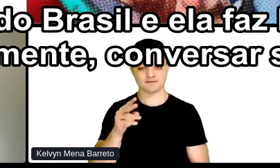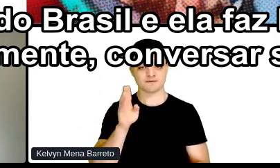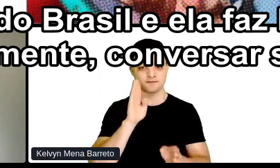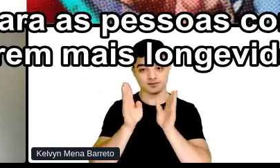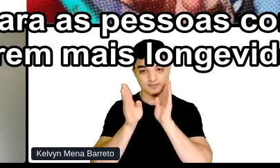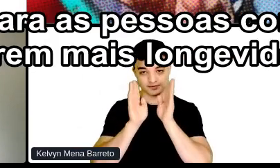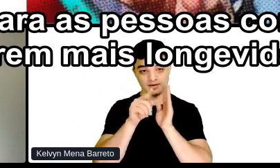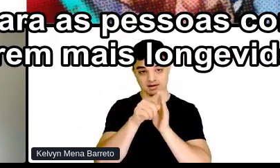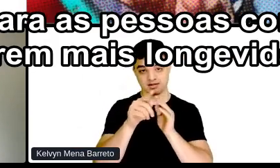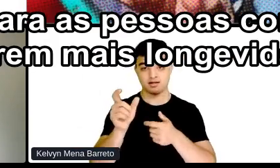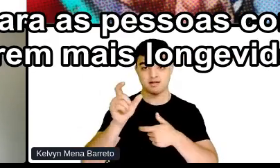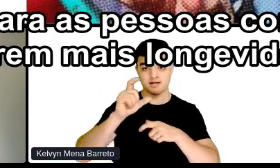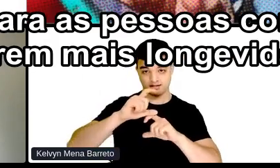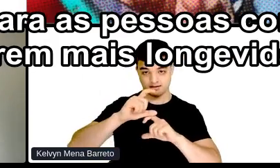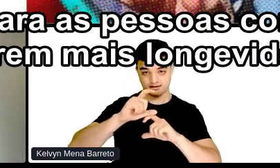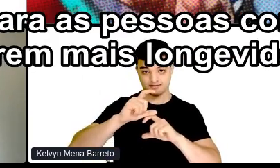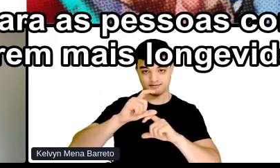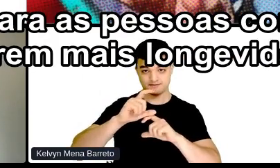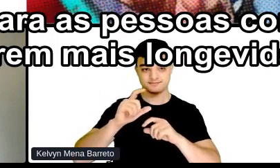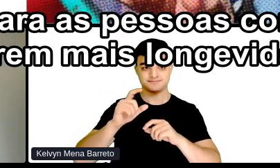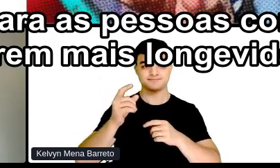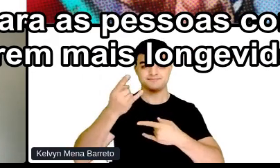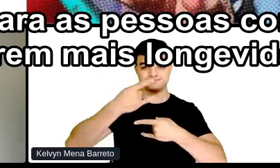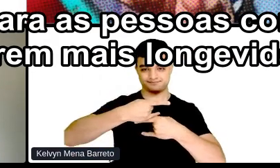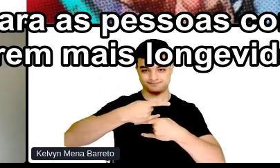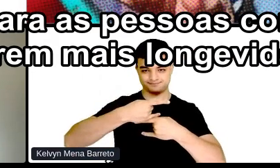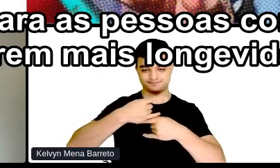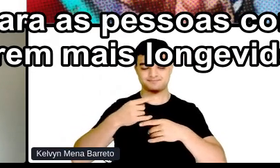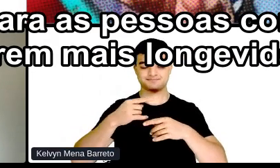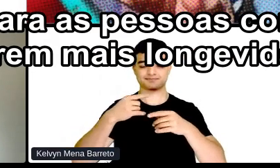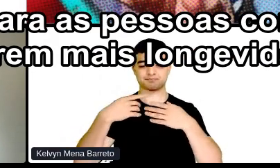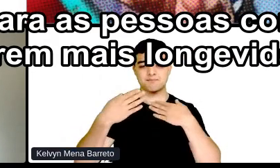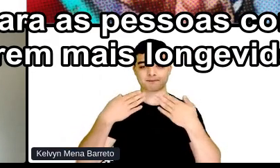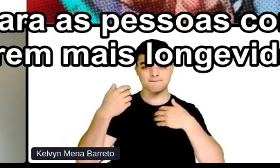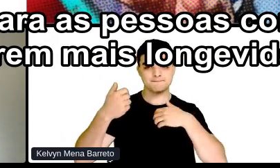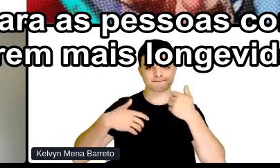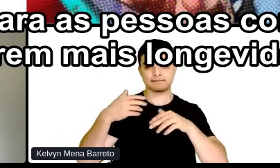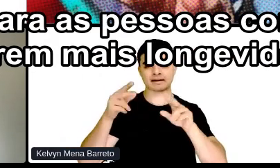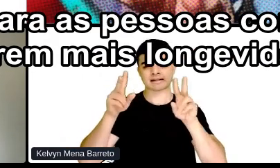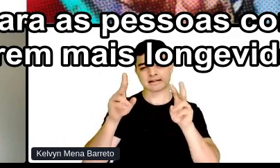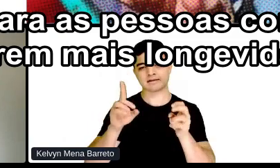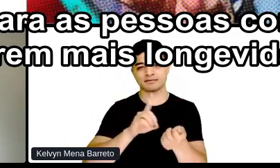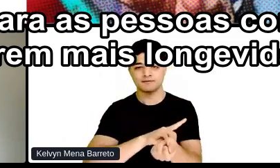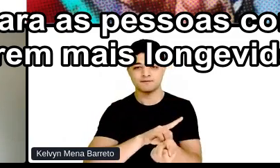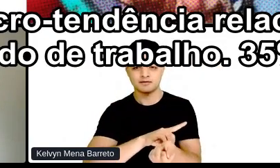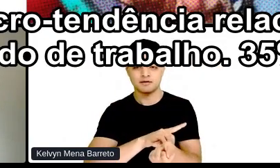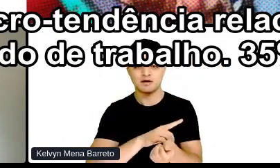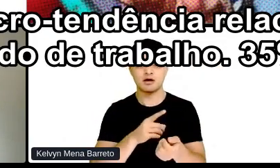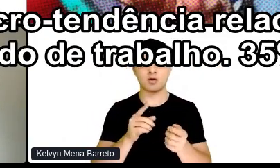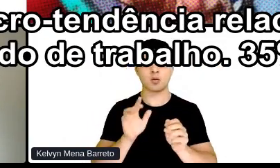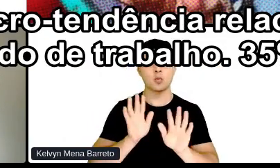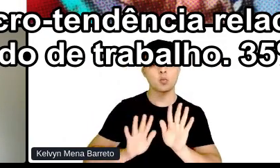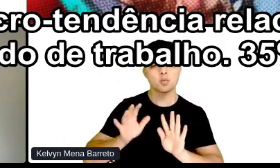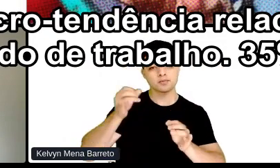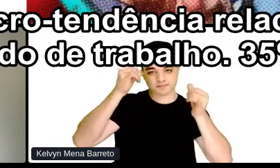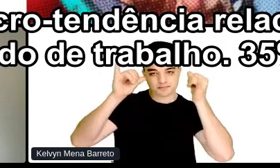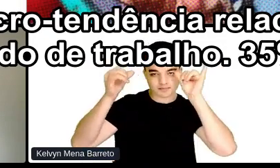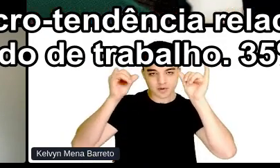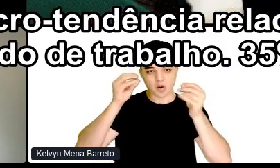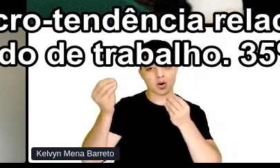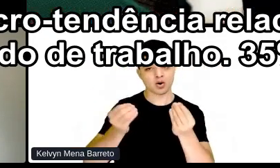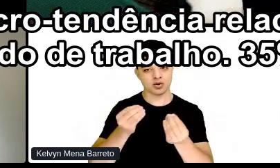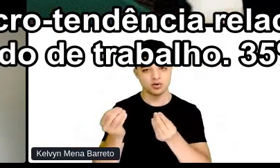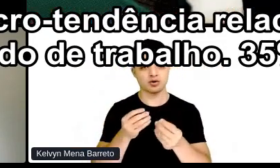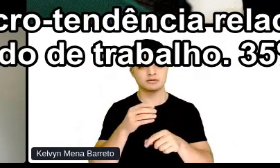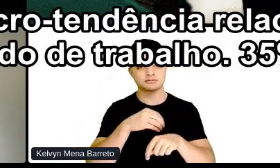pessoa que ainda estava trabalhando numa empresa, o restante tinha algum comércio próprio, ou então fazia a